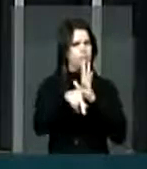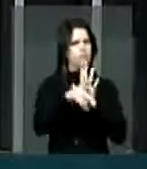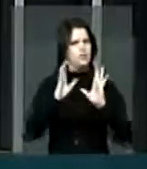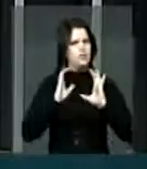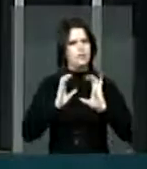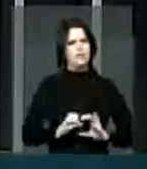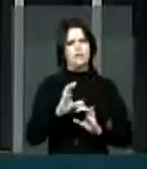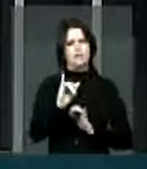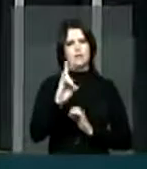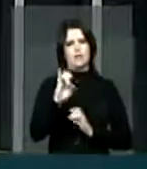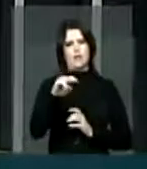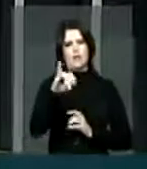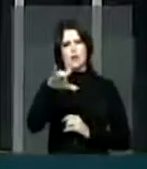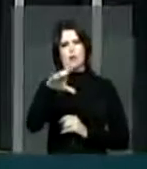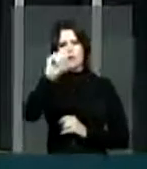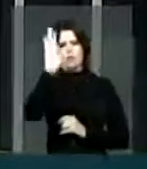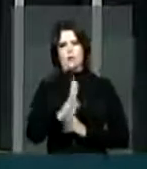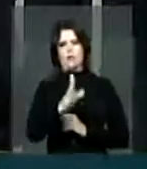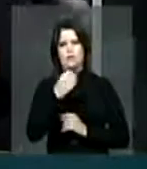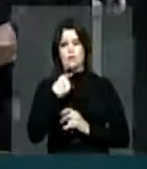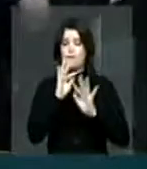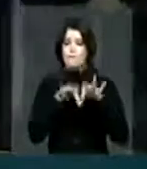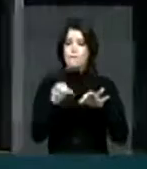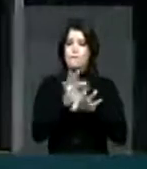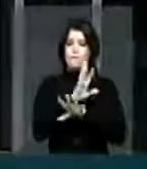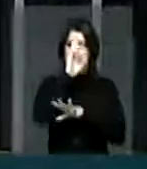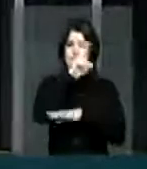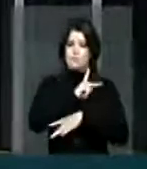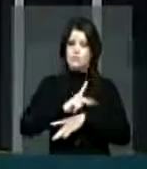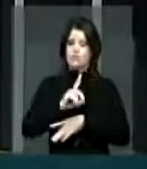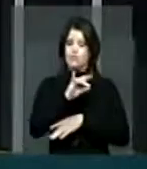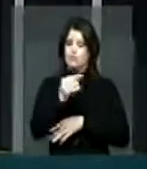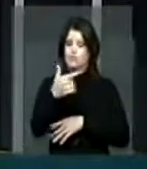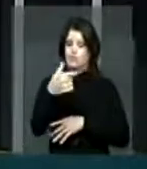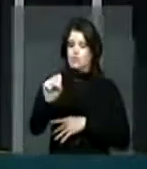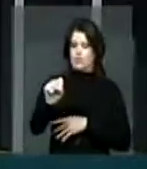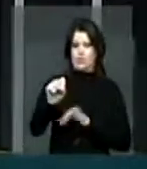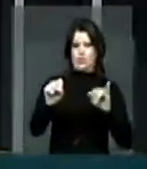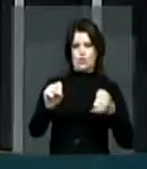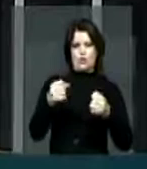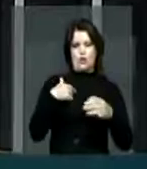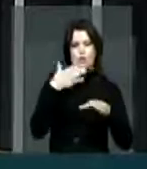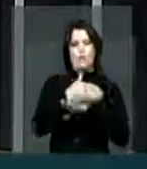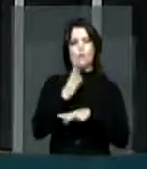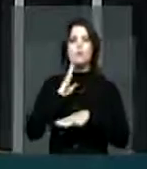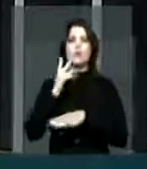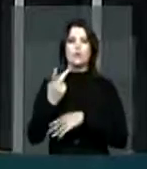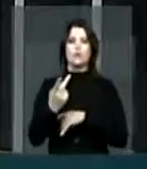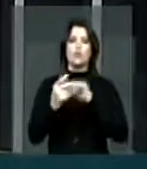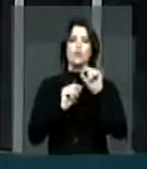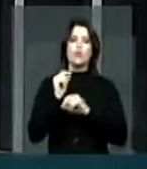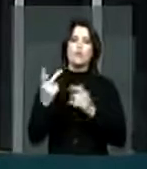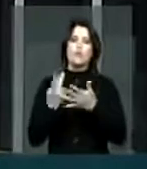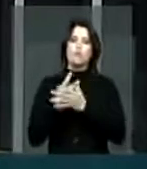cidadania brasileira. Por fim, senhor presidente, eu quero registrar que no dia 28, estive em Belo Horizonte, num